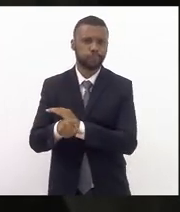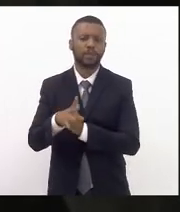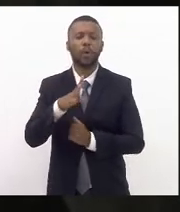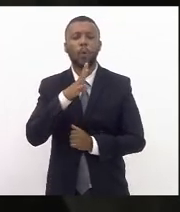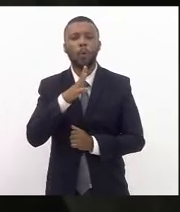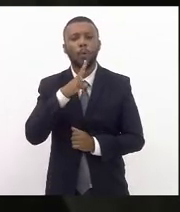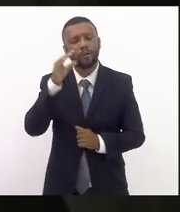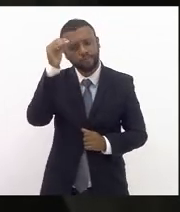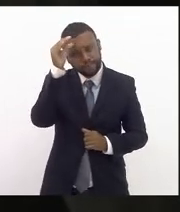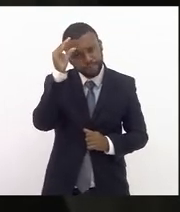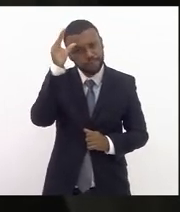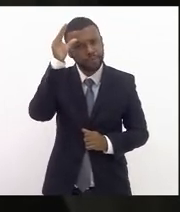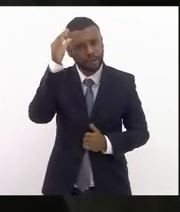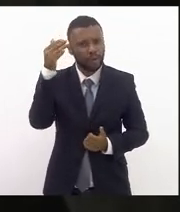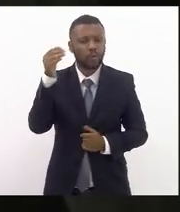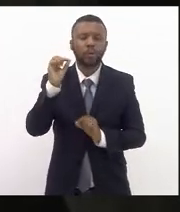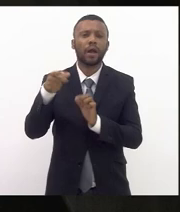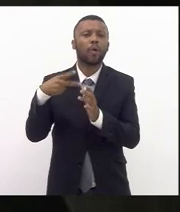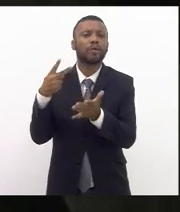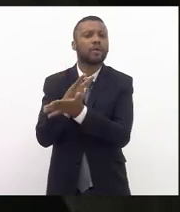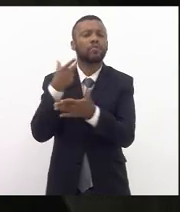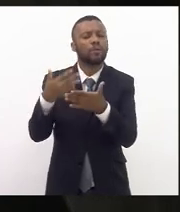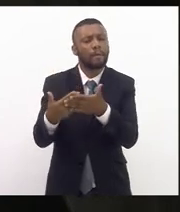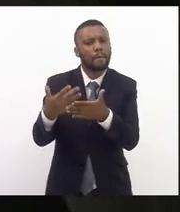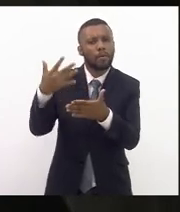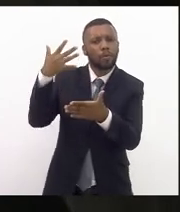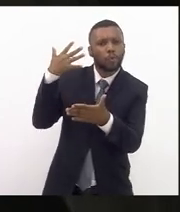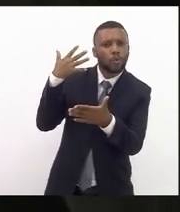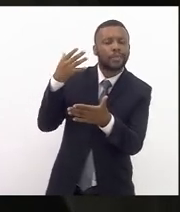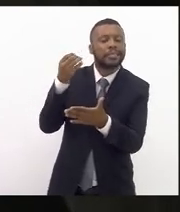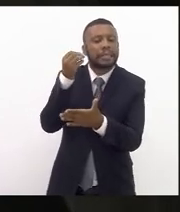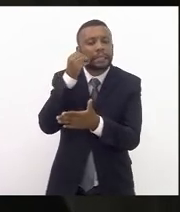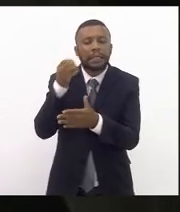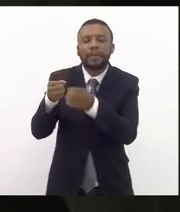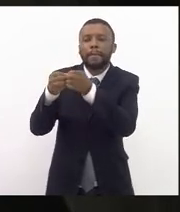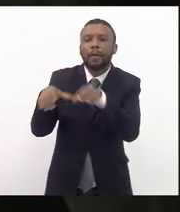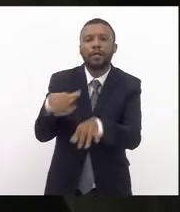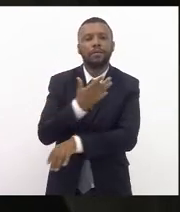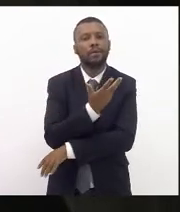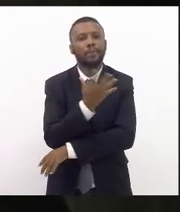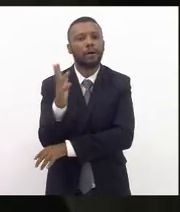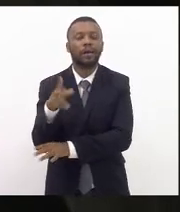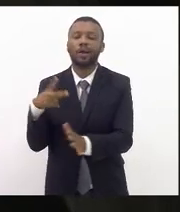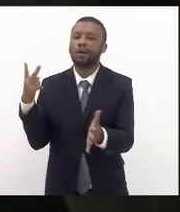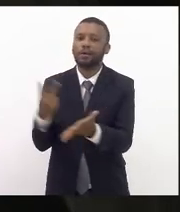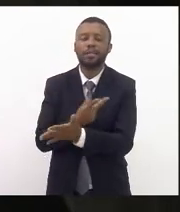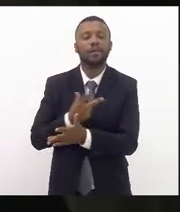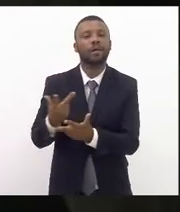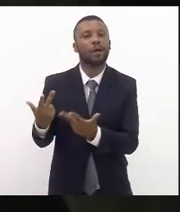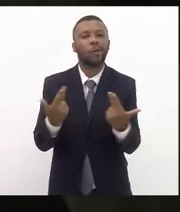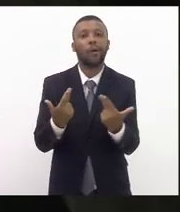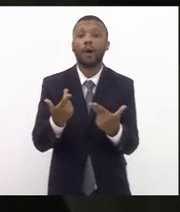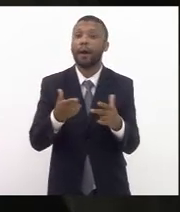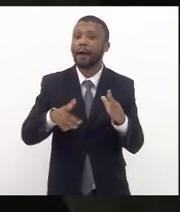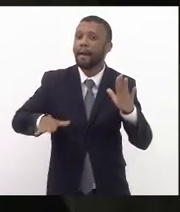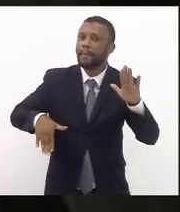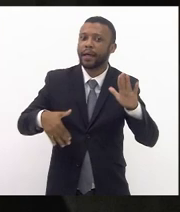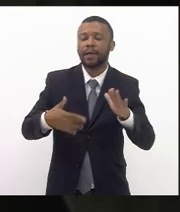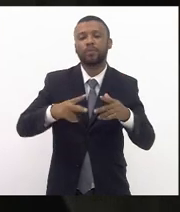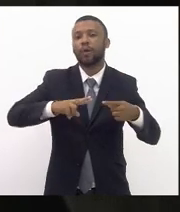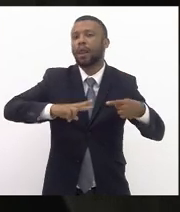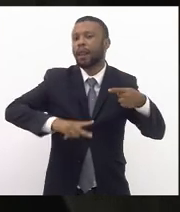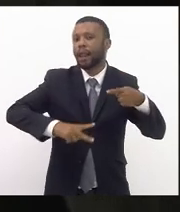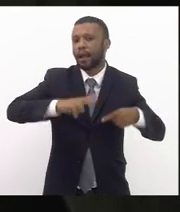que aconteceu com outros episódios de deterioração ambiental, como aconteceu, por exemplo, na Praia do Laboratório, que é a praia perto da